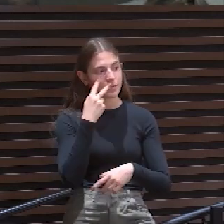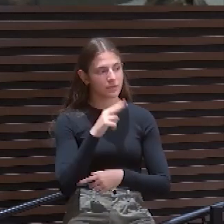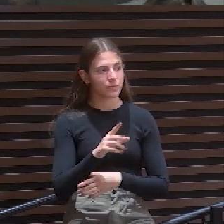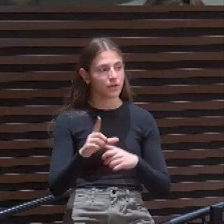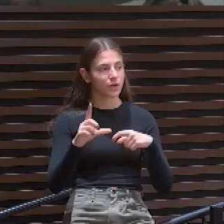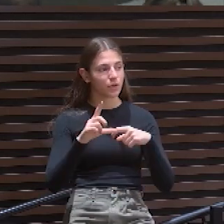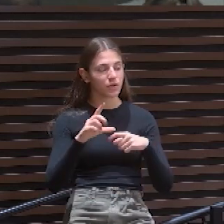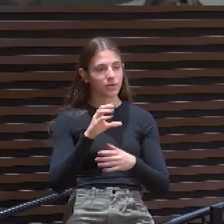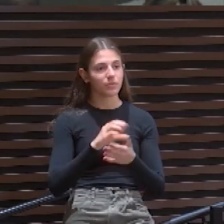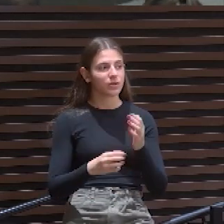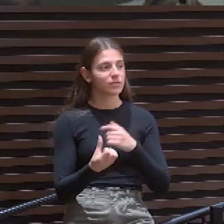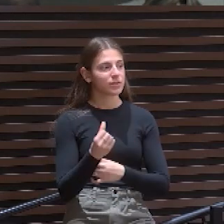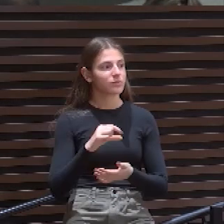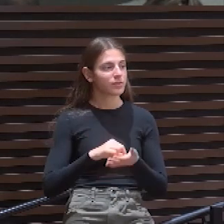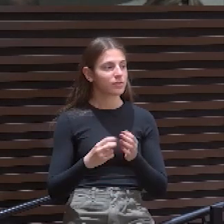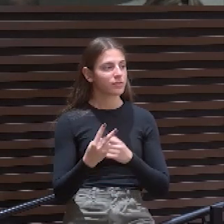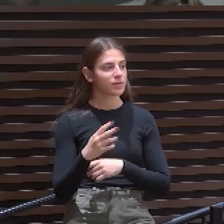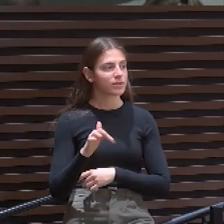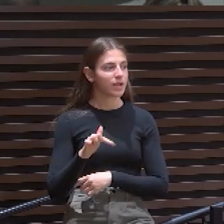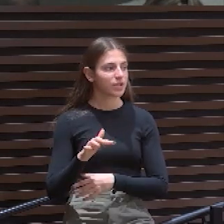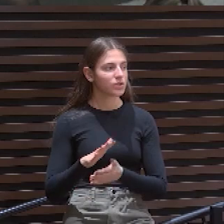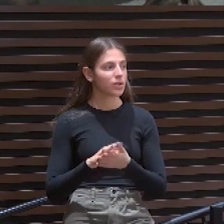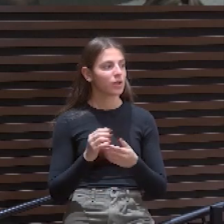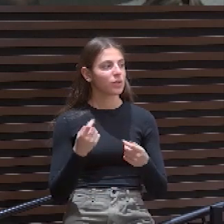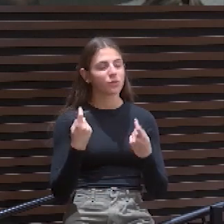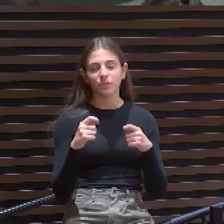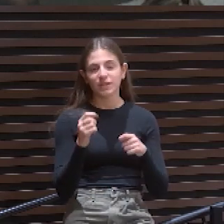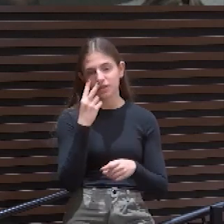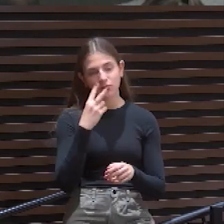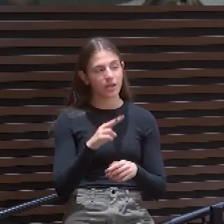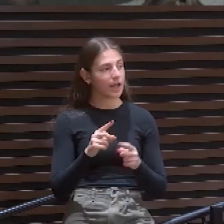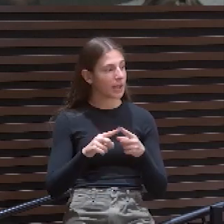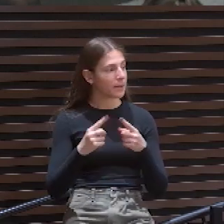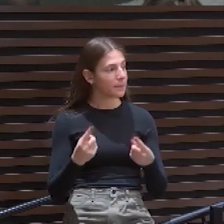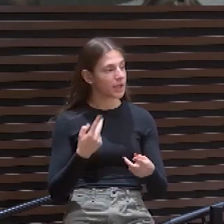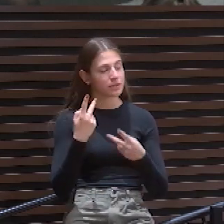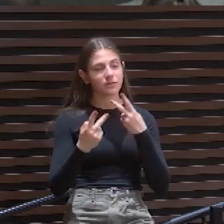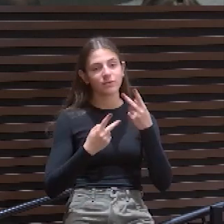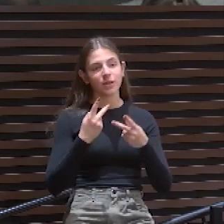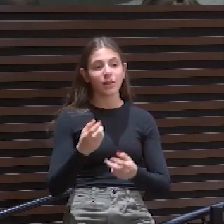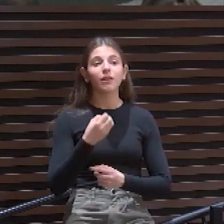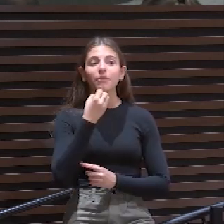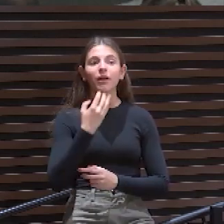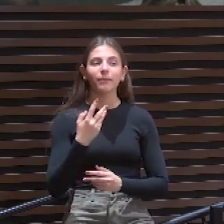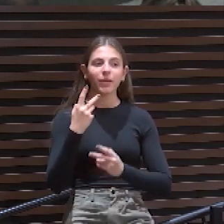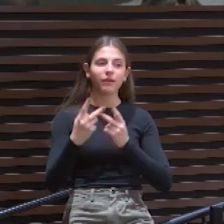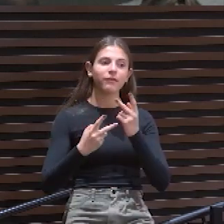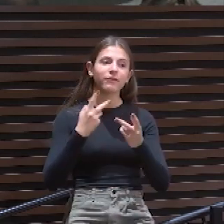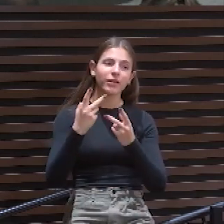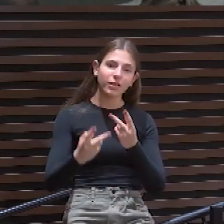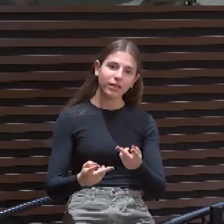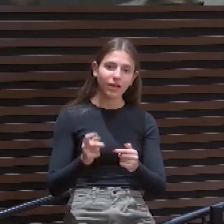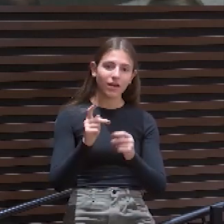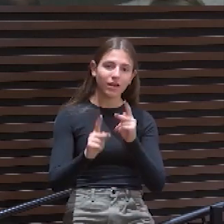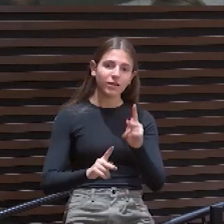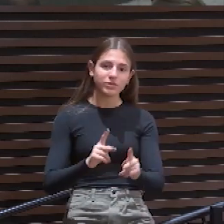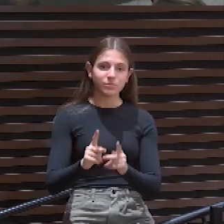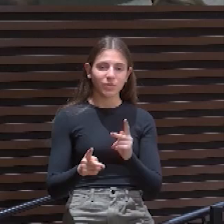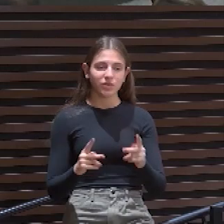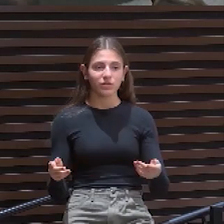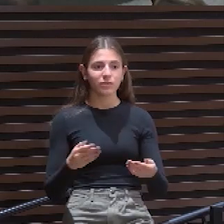6, 27, vocês não precisam ir, mas lá diz: bendizei aos que